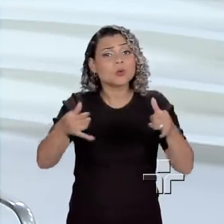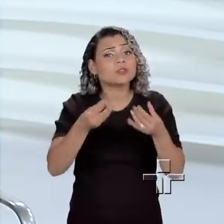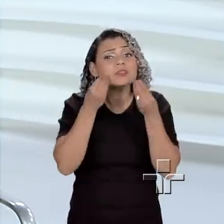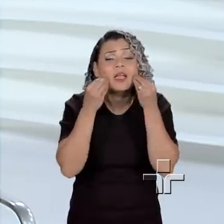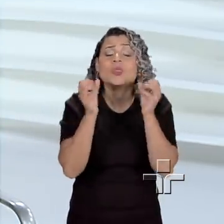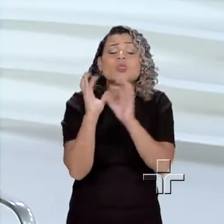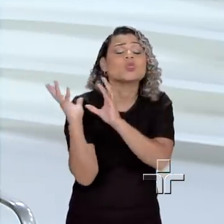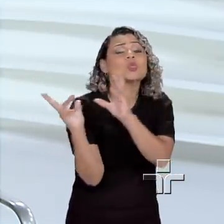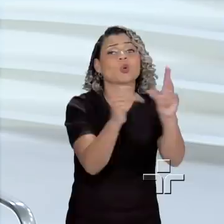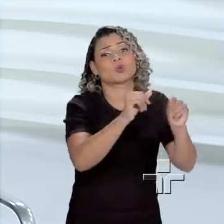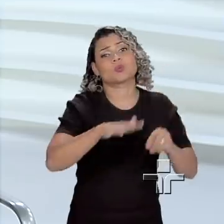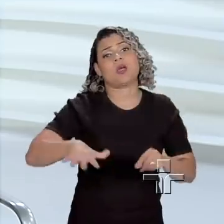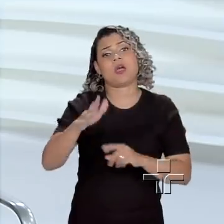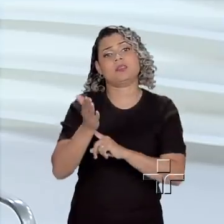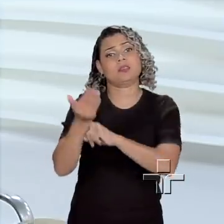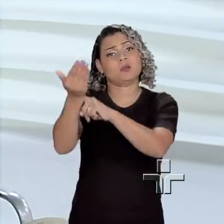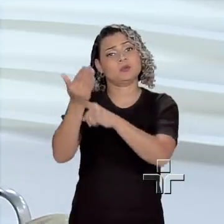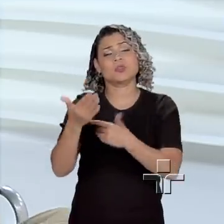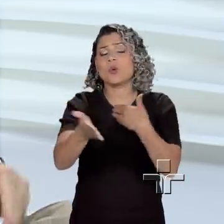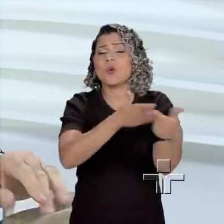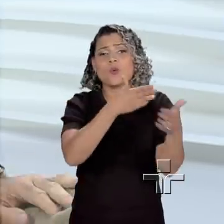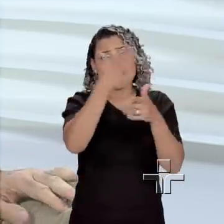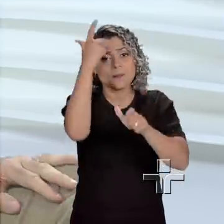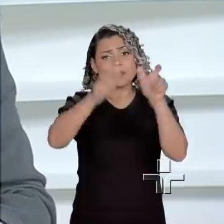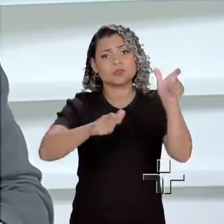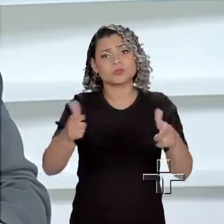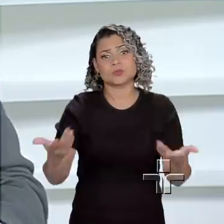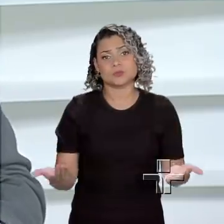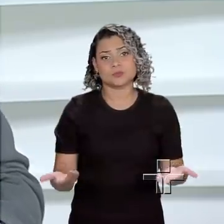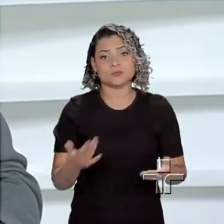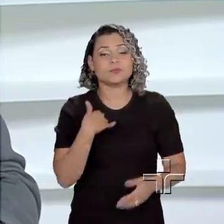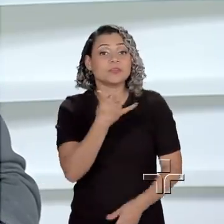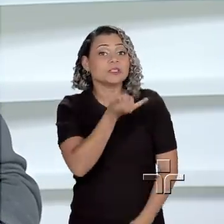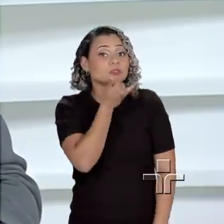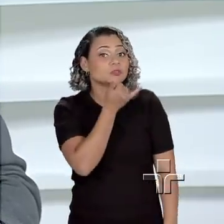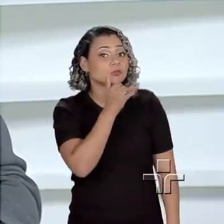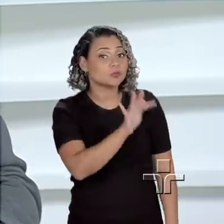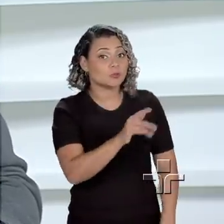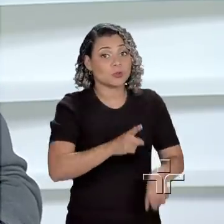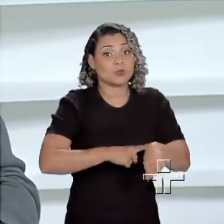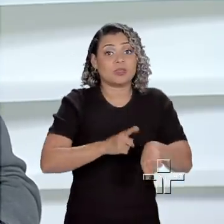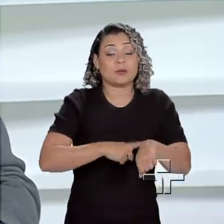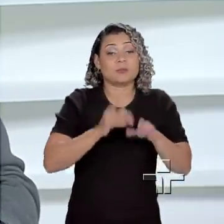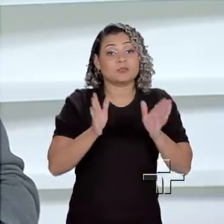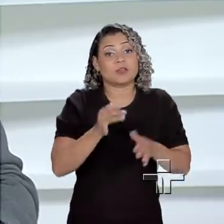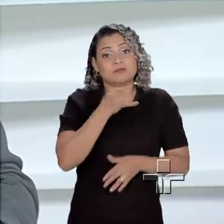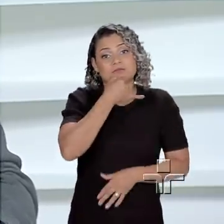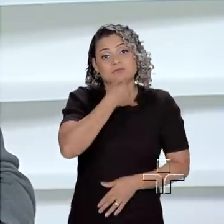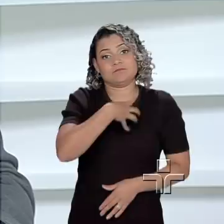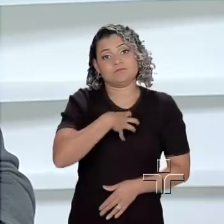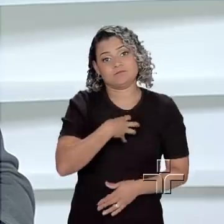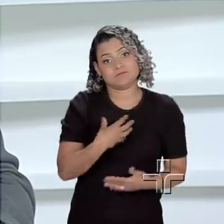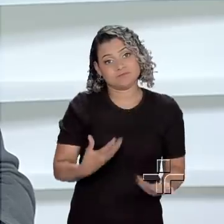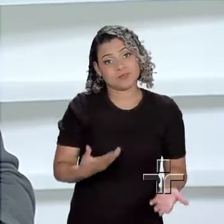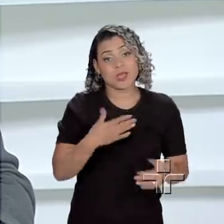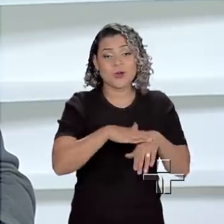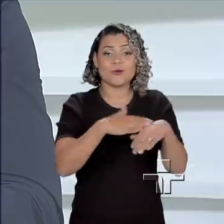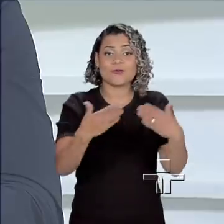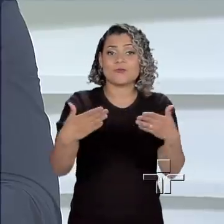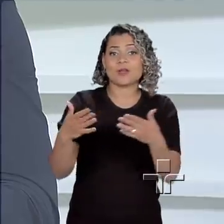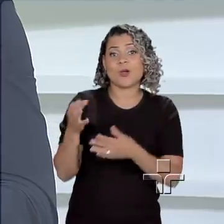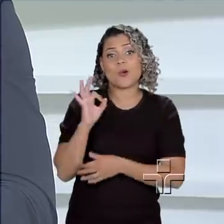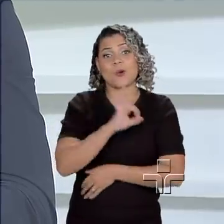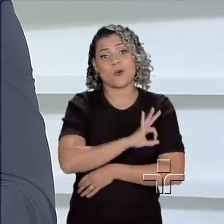setor de tecnologia. Indubitavelmente. Desculpe, Felipe, o nosso tempo, infelizmente a conversa está ótima, a